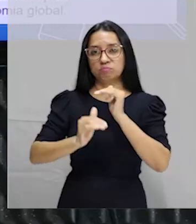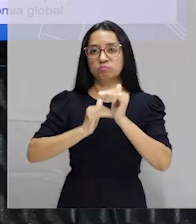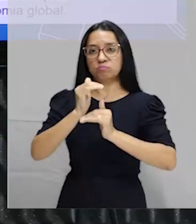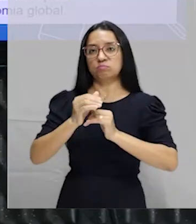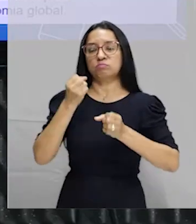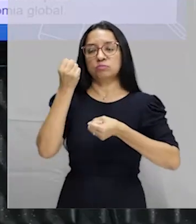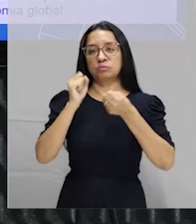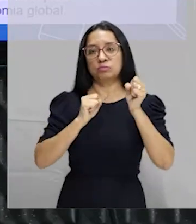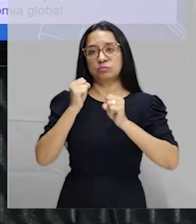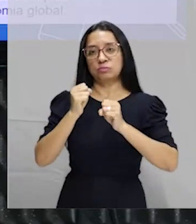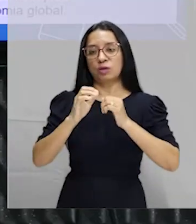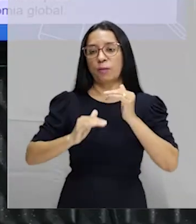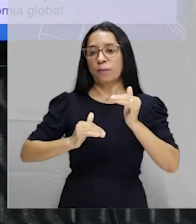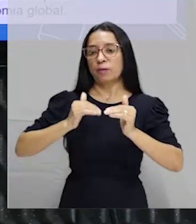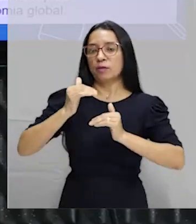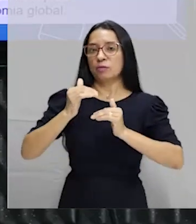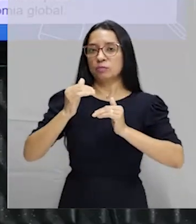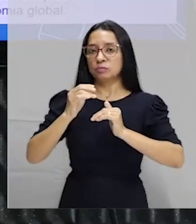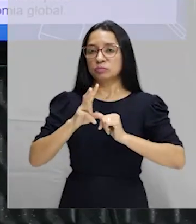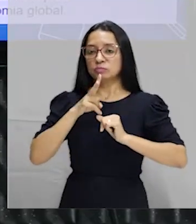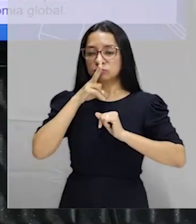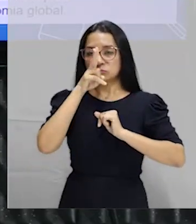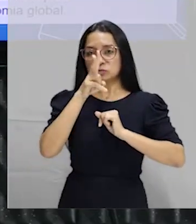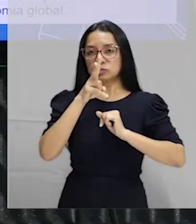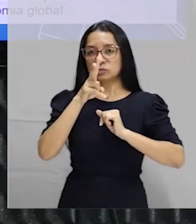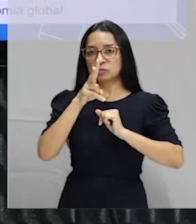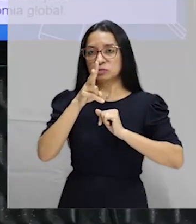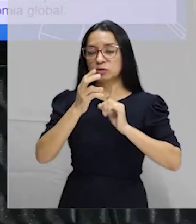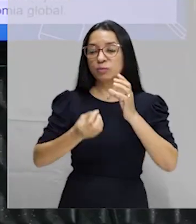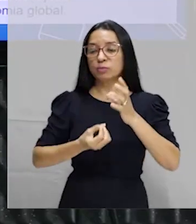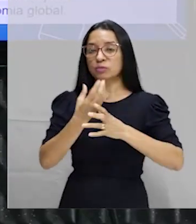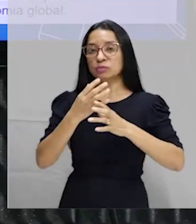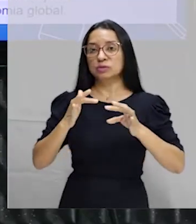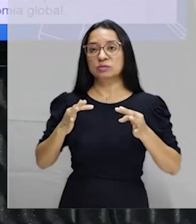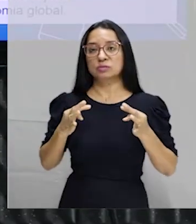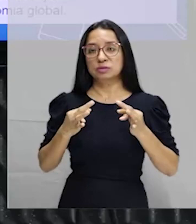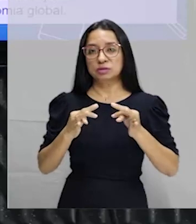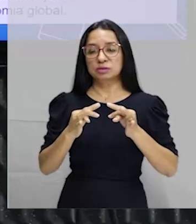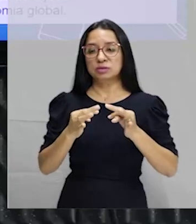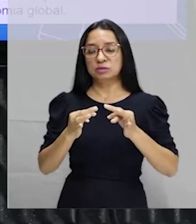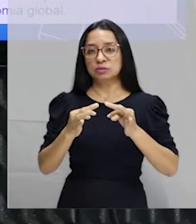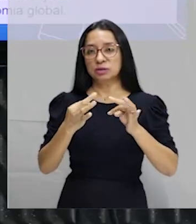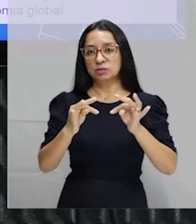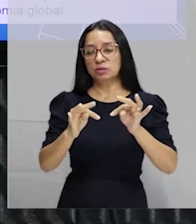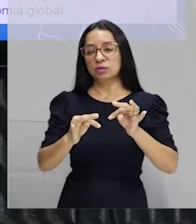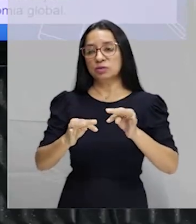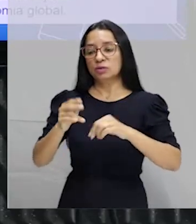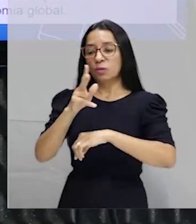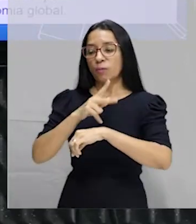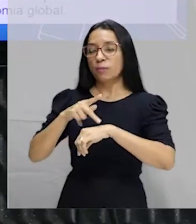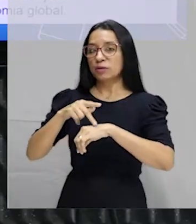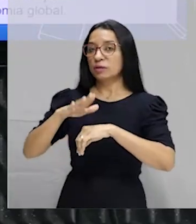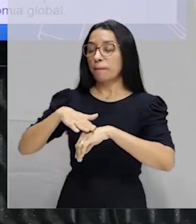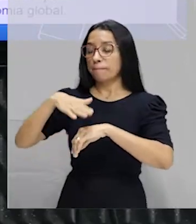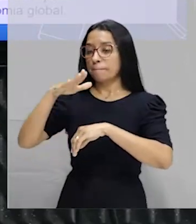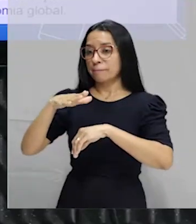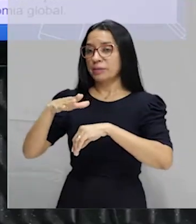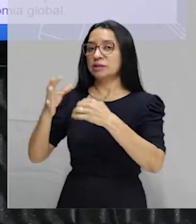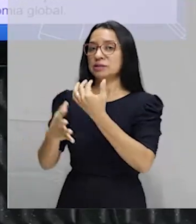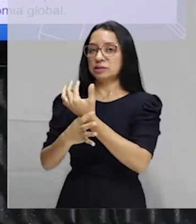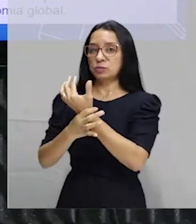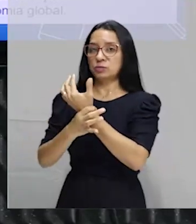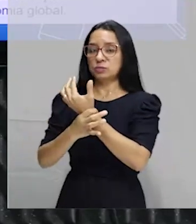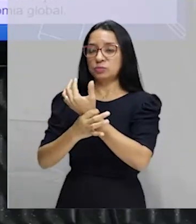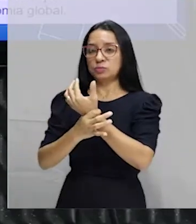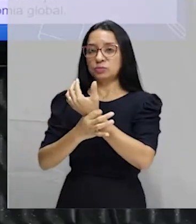ter em maior intensidade e produção tecnológica nos países mais estáveis, mas a industrialização ela se espalha pelo mundo todo, tá